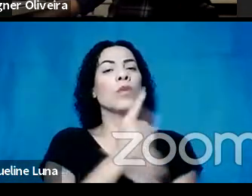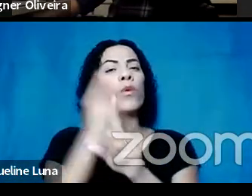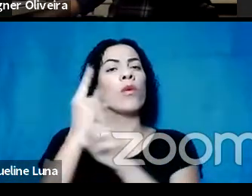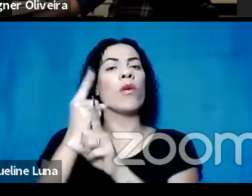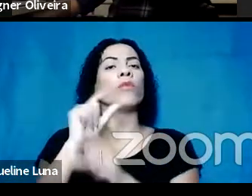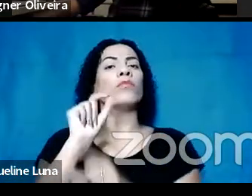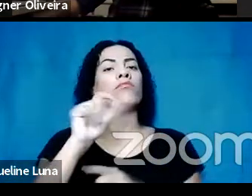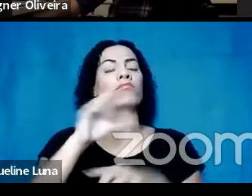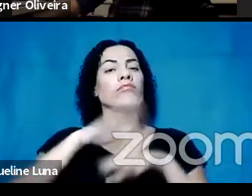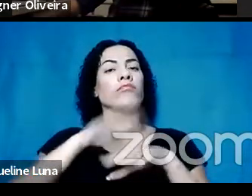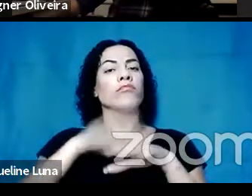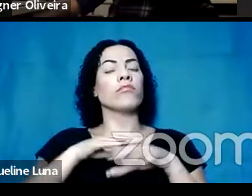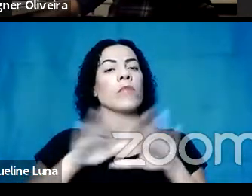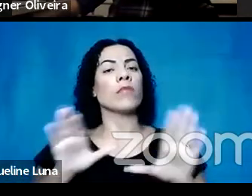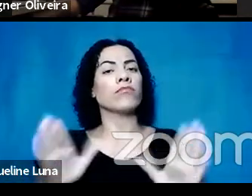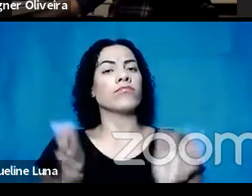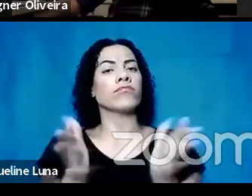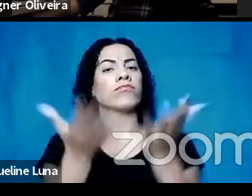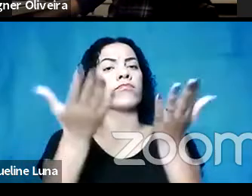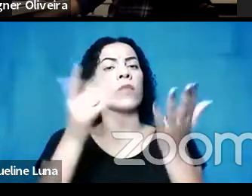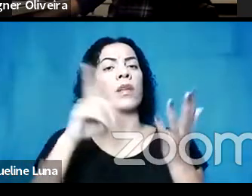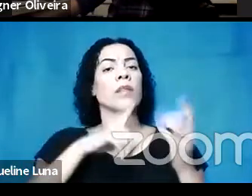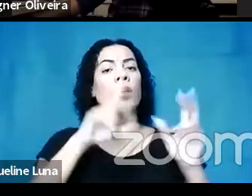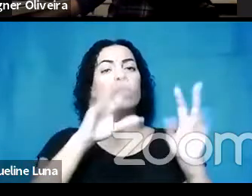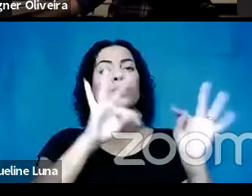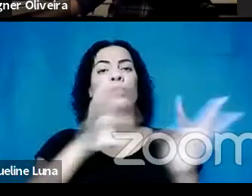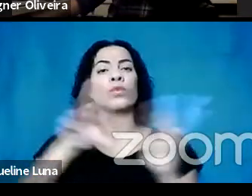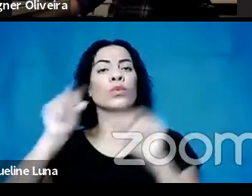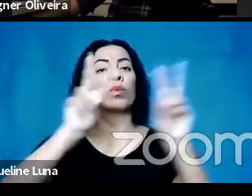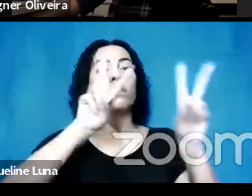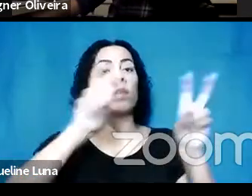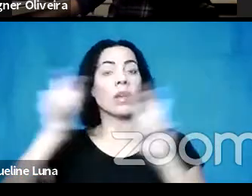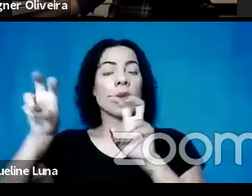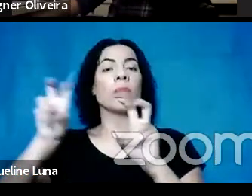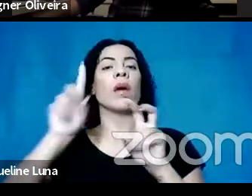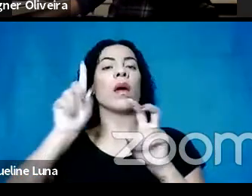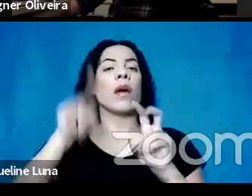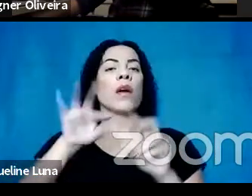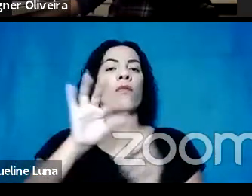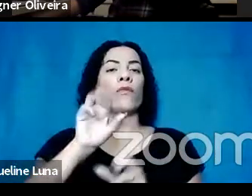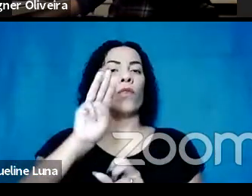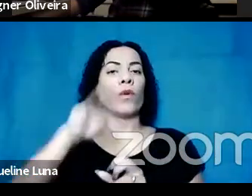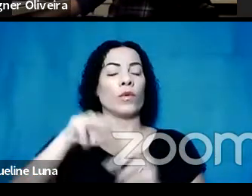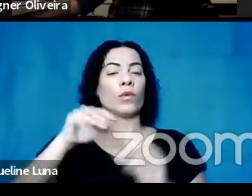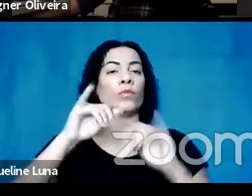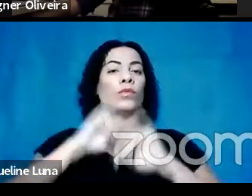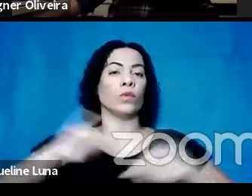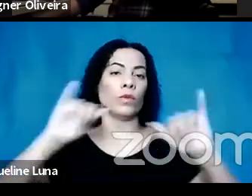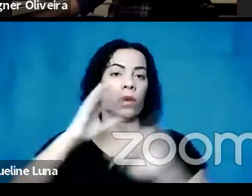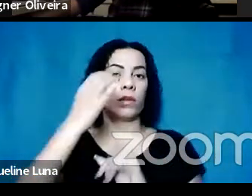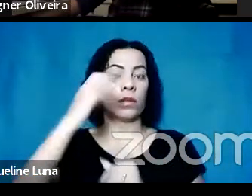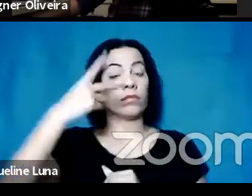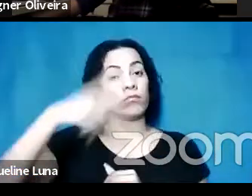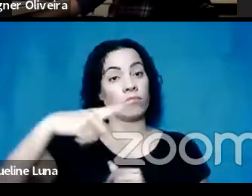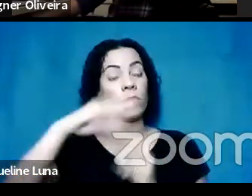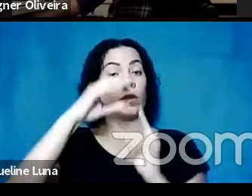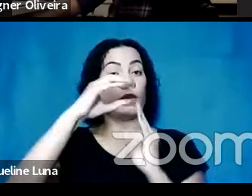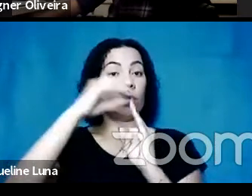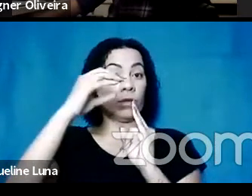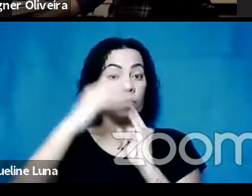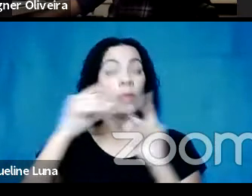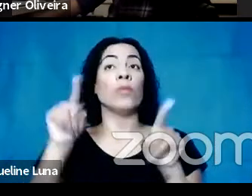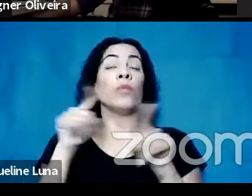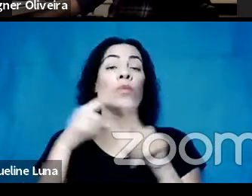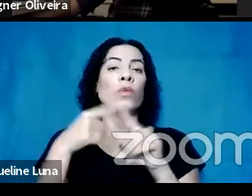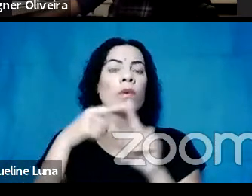promovidos e, enfim, os temas têm sido definidos no âmbito do Fórum de Divulgação Científica da Fiocruz, né? Entendendo